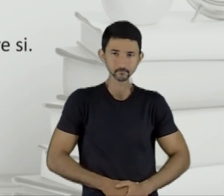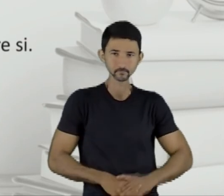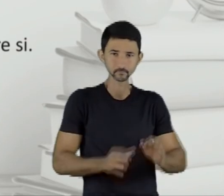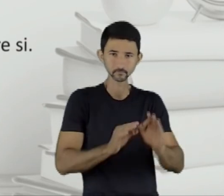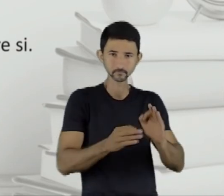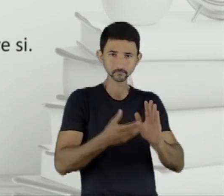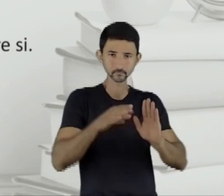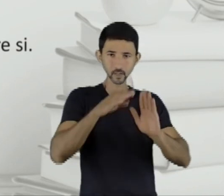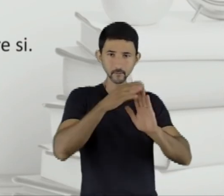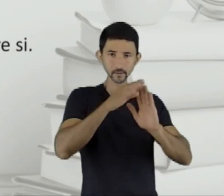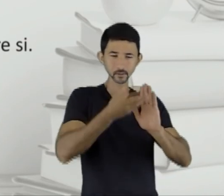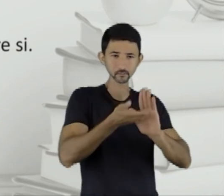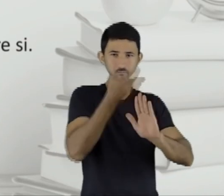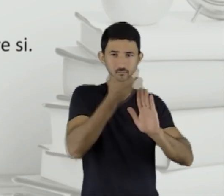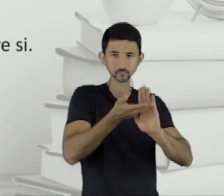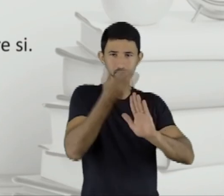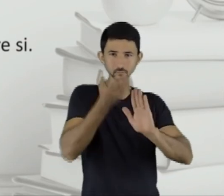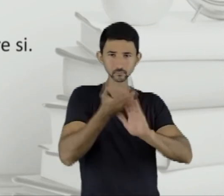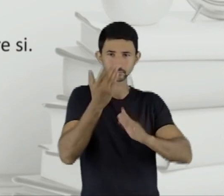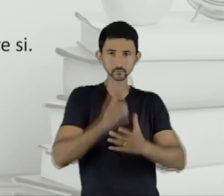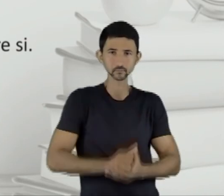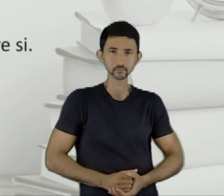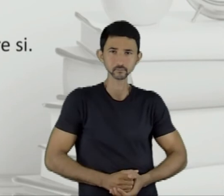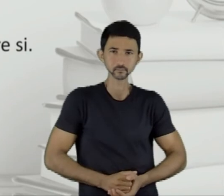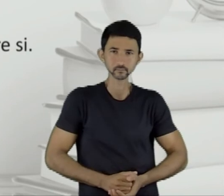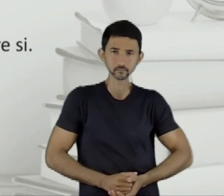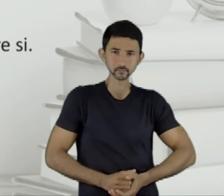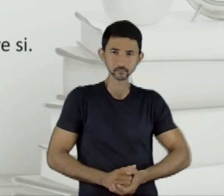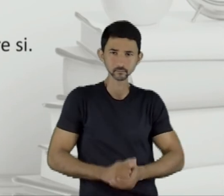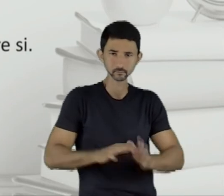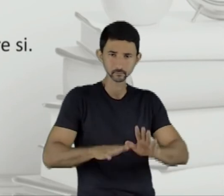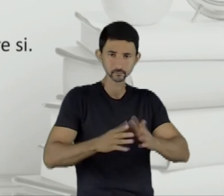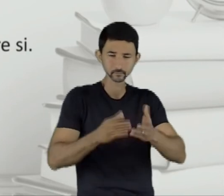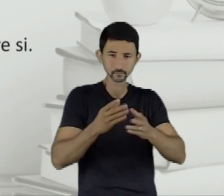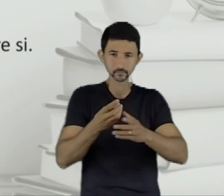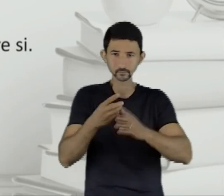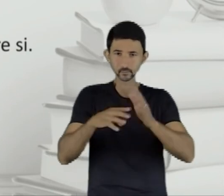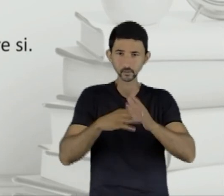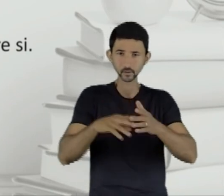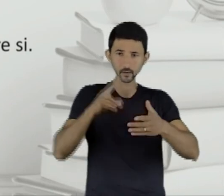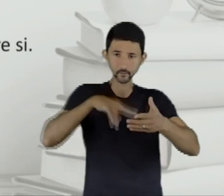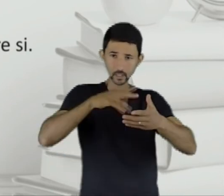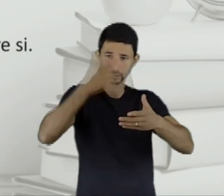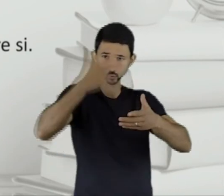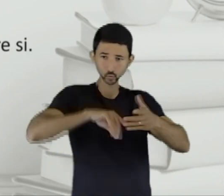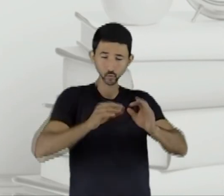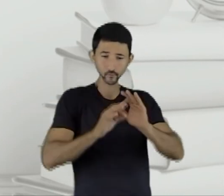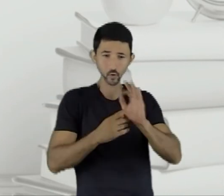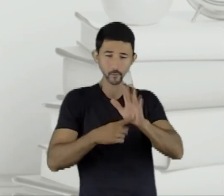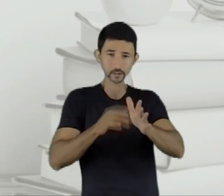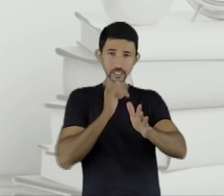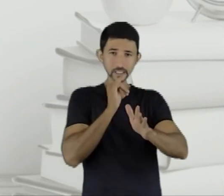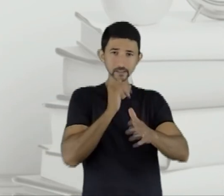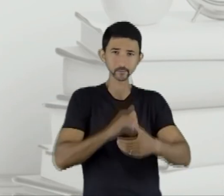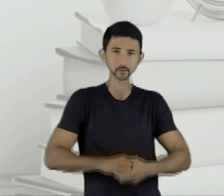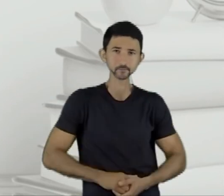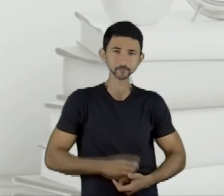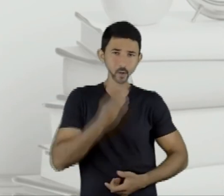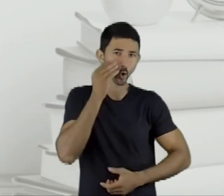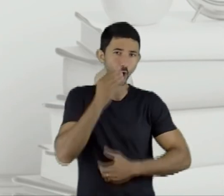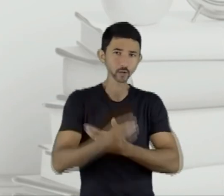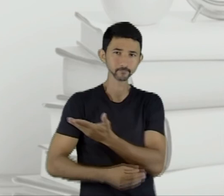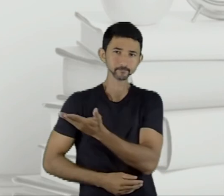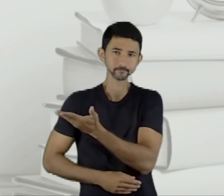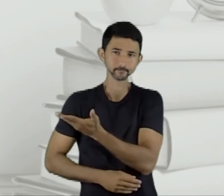essa parte de cima. Essas 3 instruções vamos manter porque eu vou lê-las novamente quando eu mostrar o exemplo. Observa.